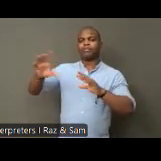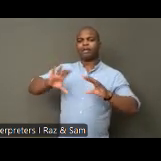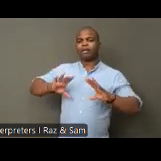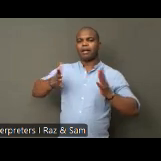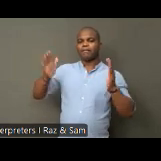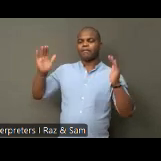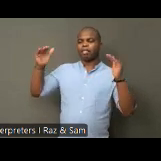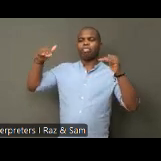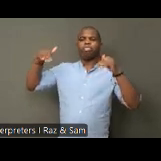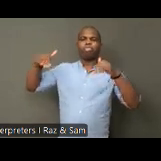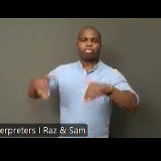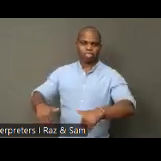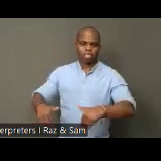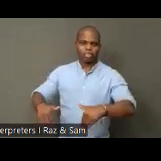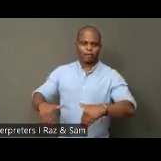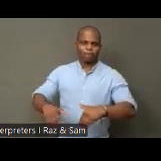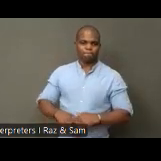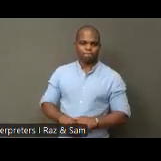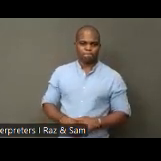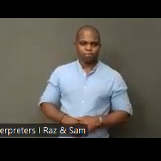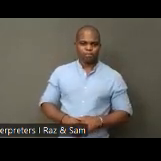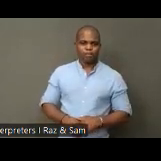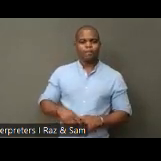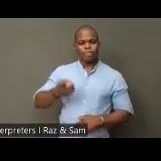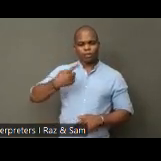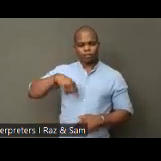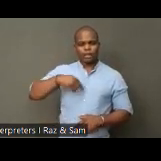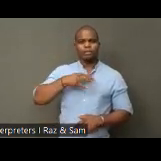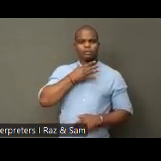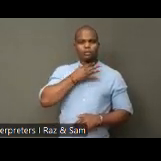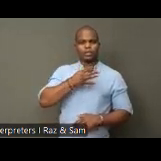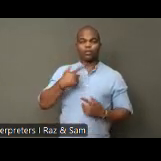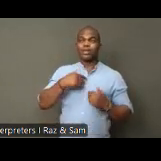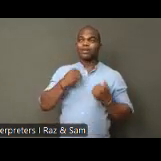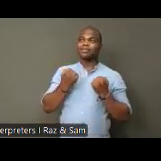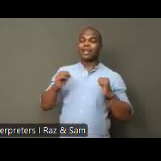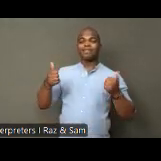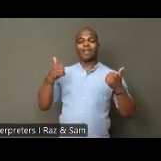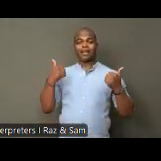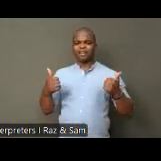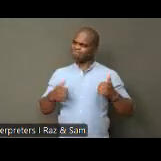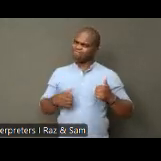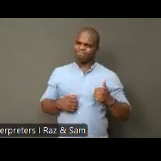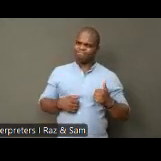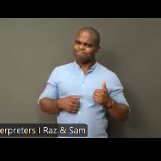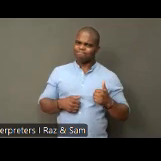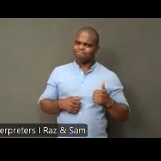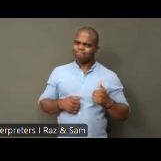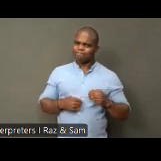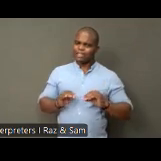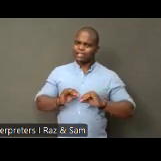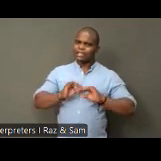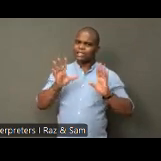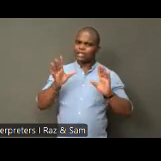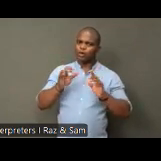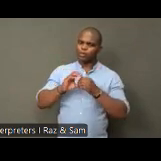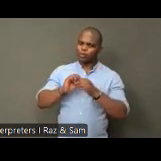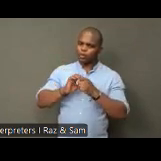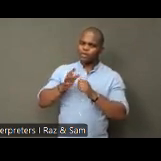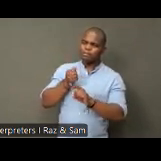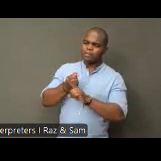a qualidade das nossas vidas está em risco. Estamos todos em risco até que todos estejam seguros. É por